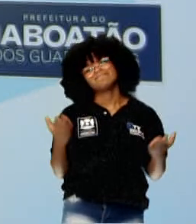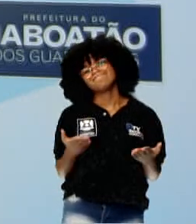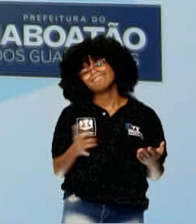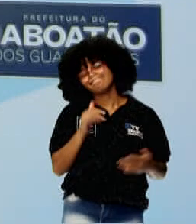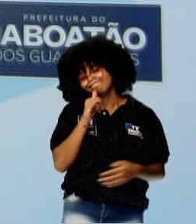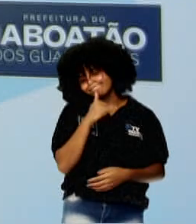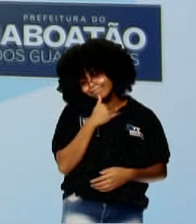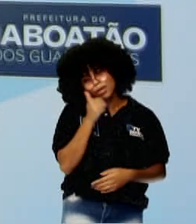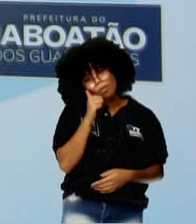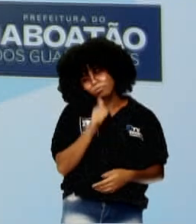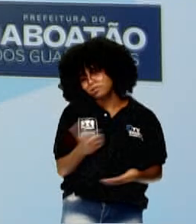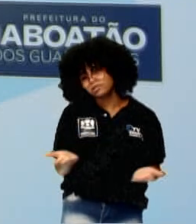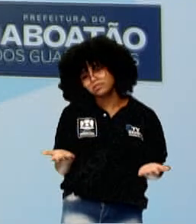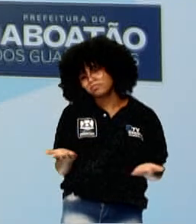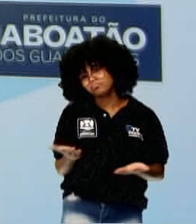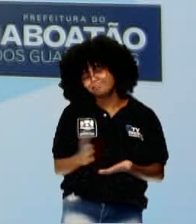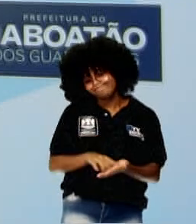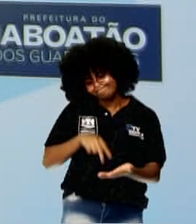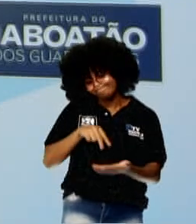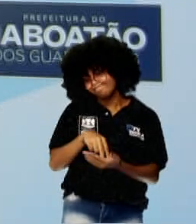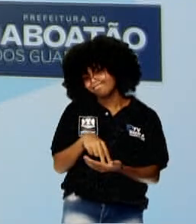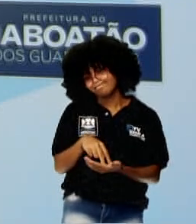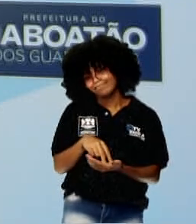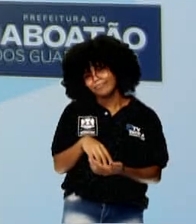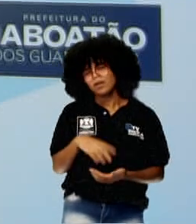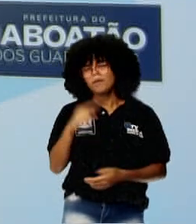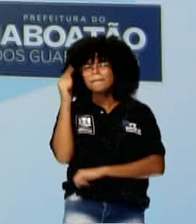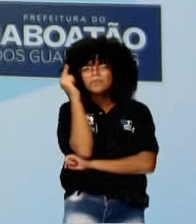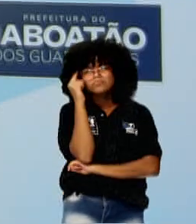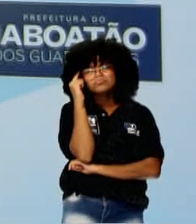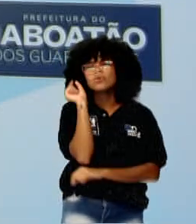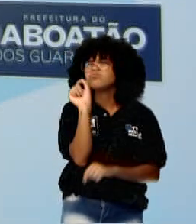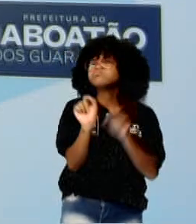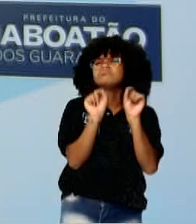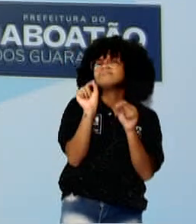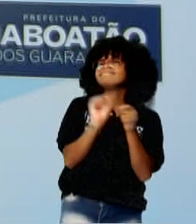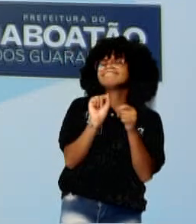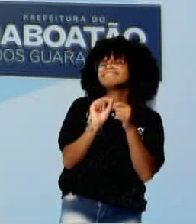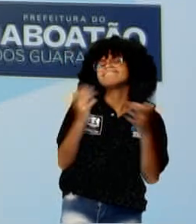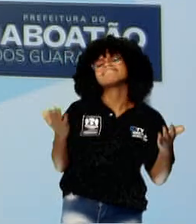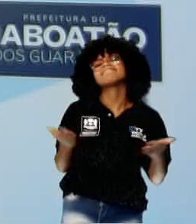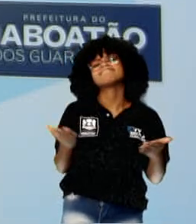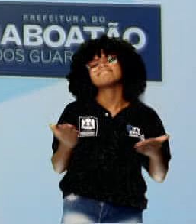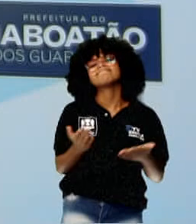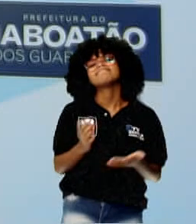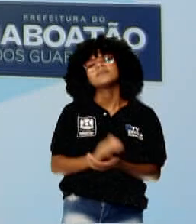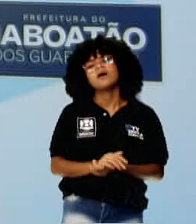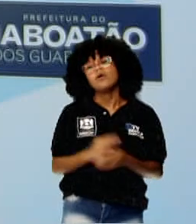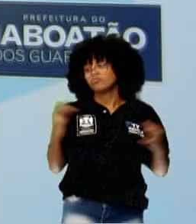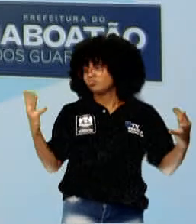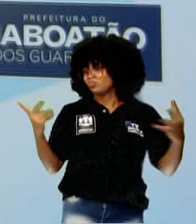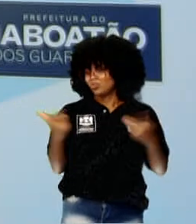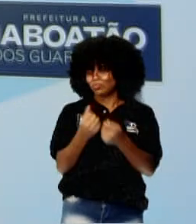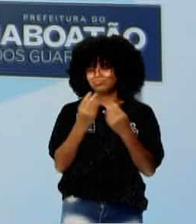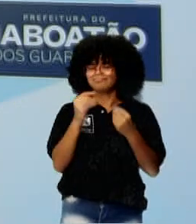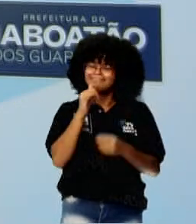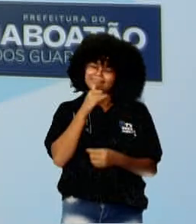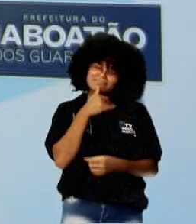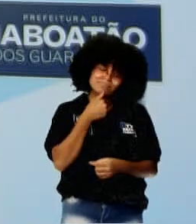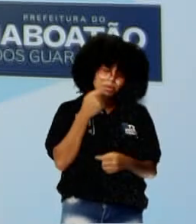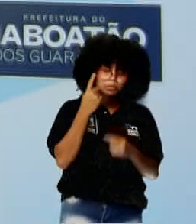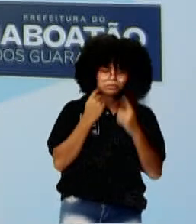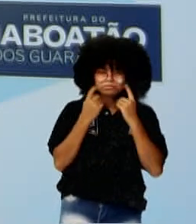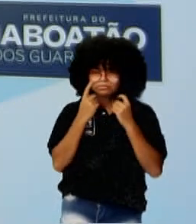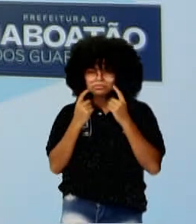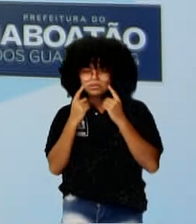menina não retornava. E começaram a pensar no que fazer com a sua princesa. Estava todo mundo muito triste, muito comovido. Até